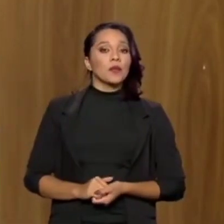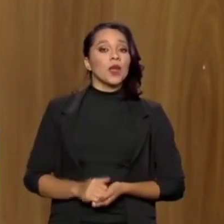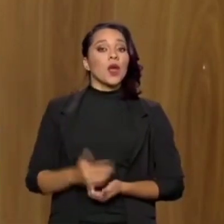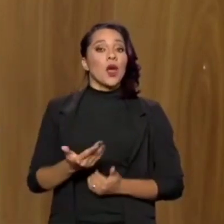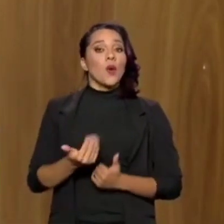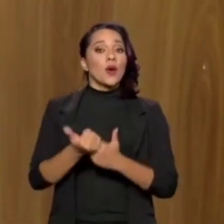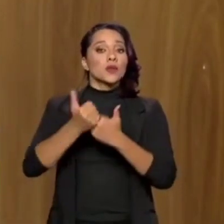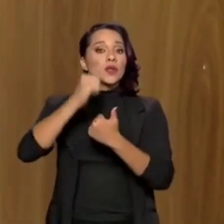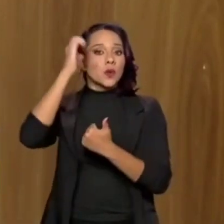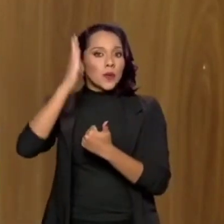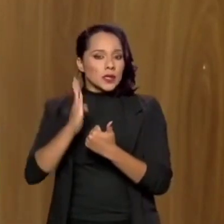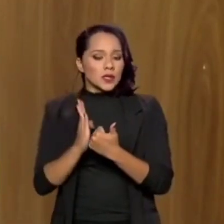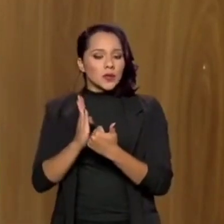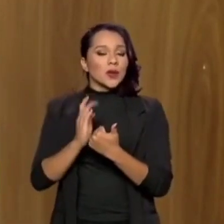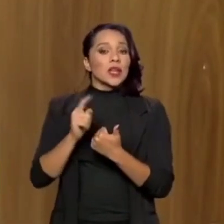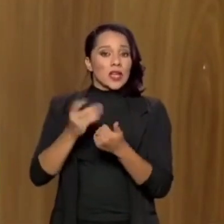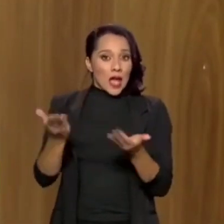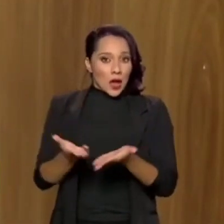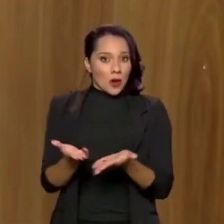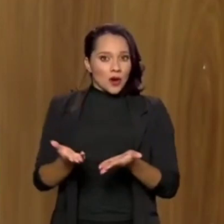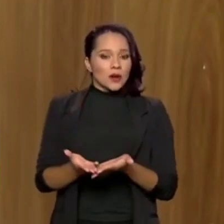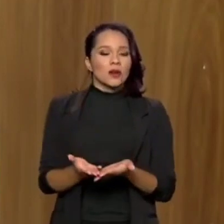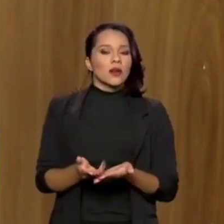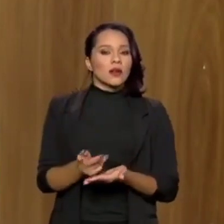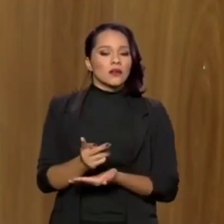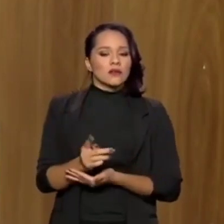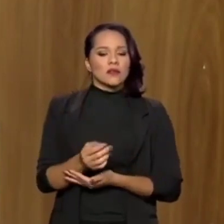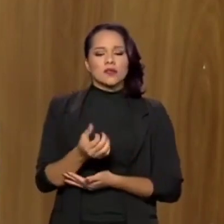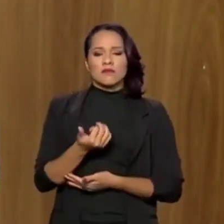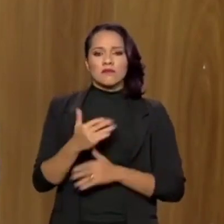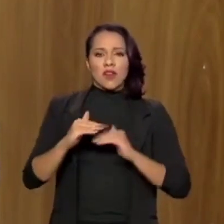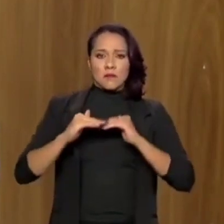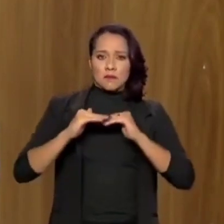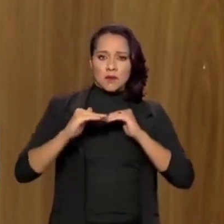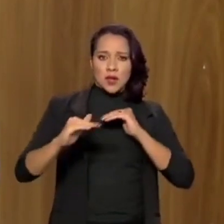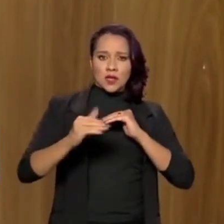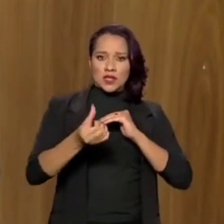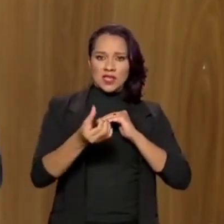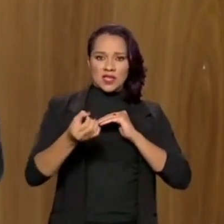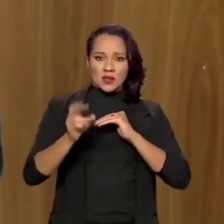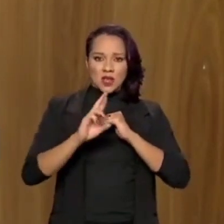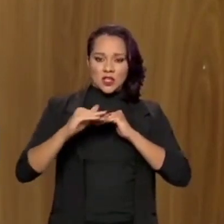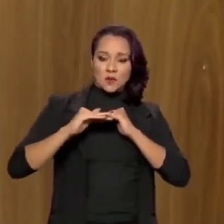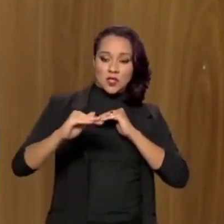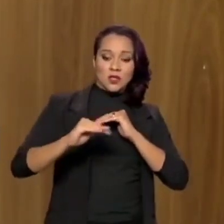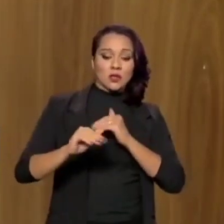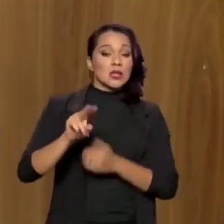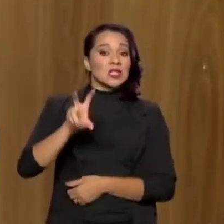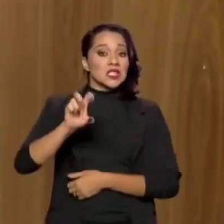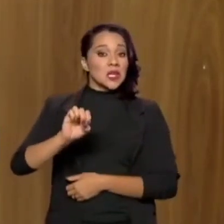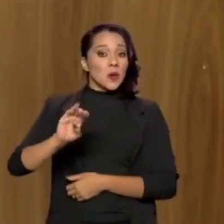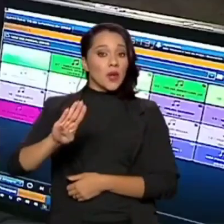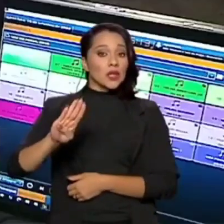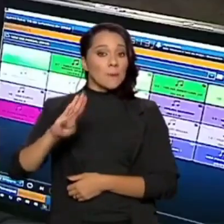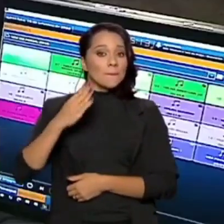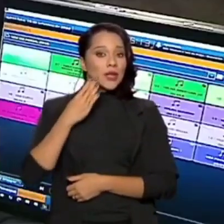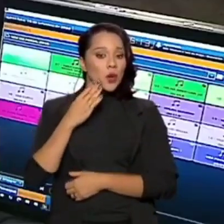Auxílio Brasil, que vai agora de ser mantido em 600, custa 50 bilhões por